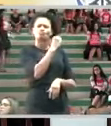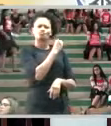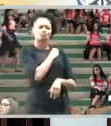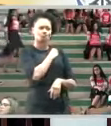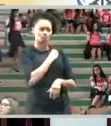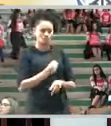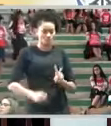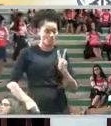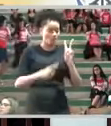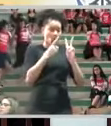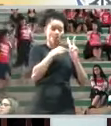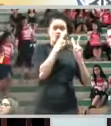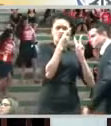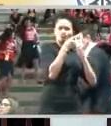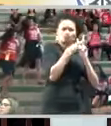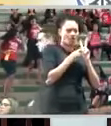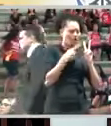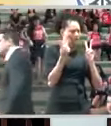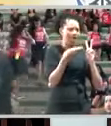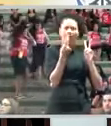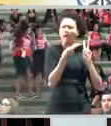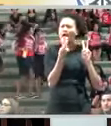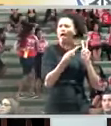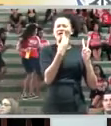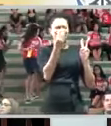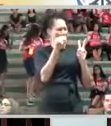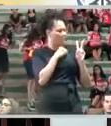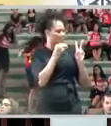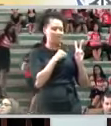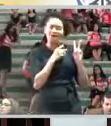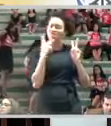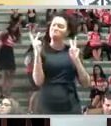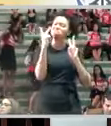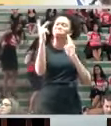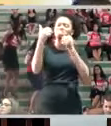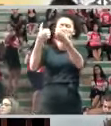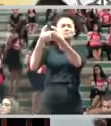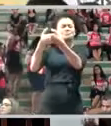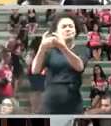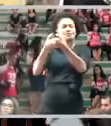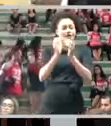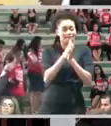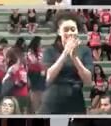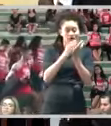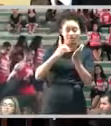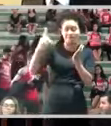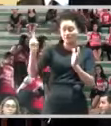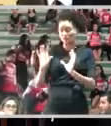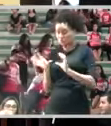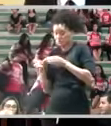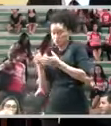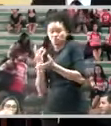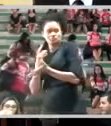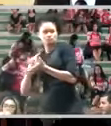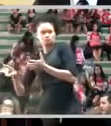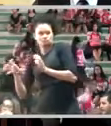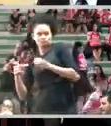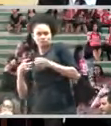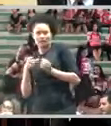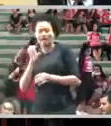Ofni e Fineias continuam errando, sem valorizar a arca. A Bíblia diz que os filisteus se juntam em